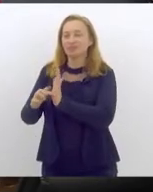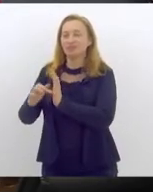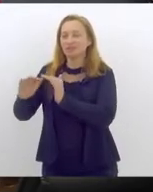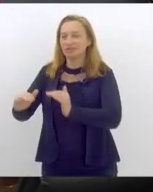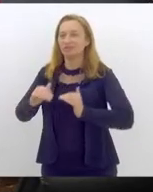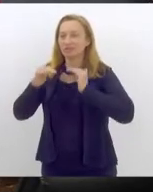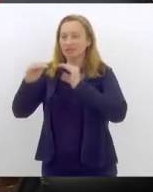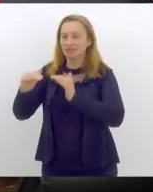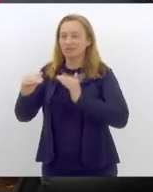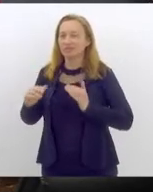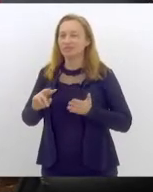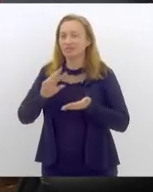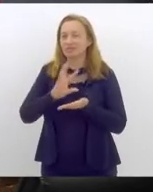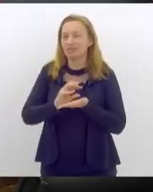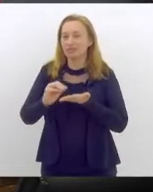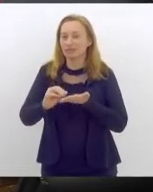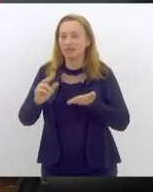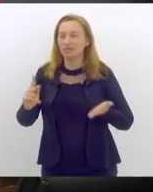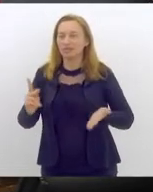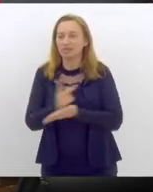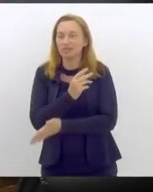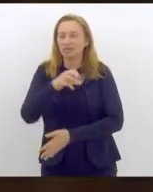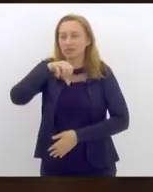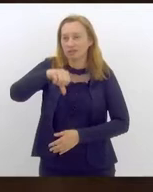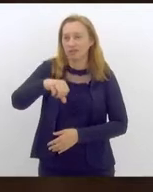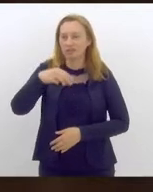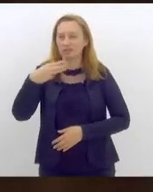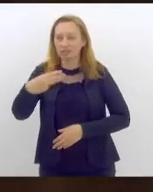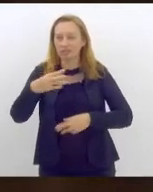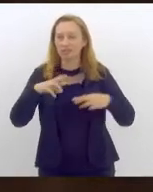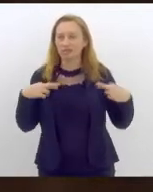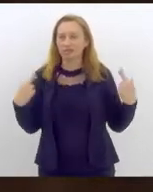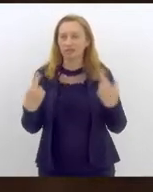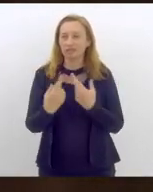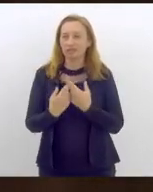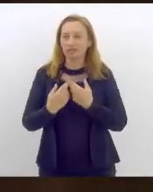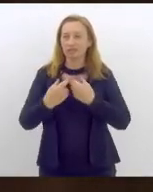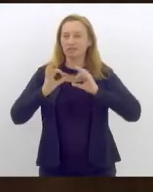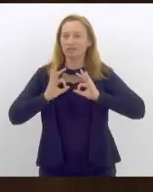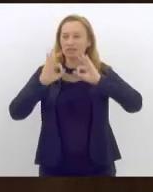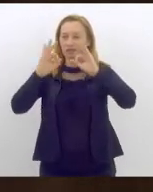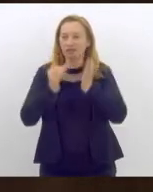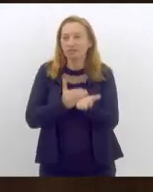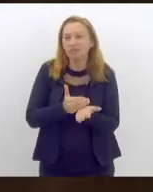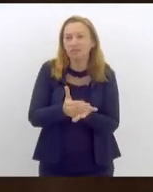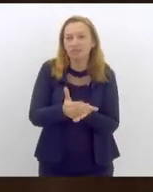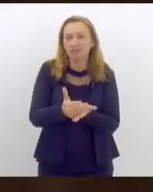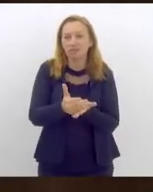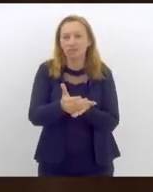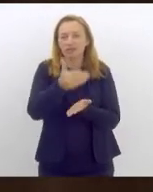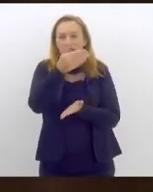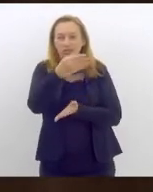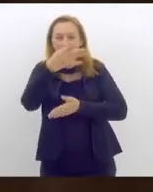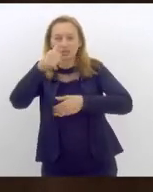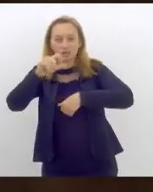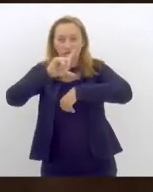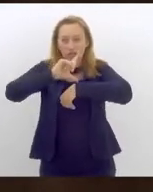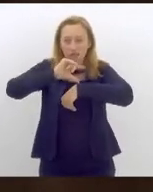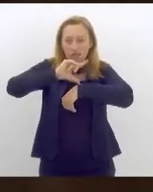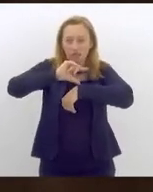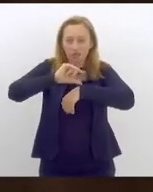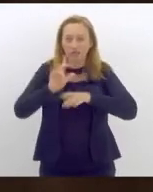o ocorrido na nonagésima terceira seção ordinária que iniciado às 14